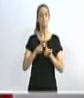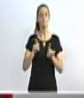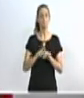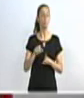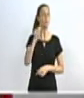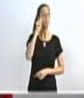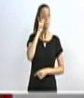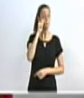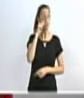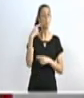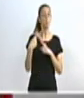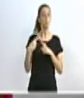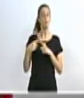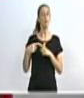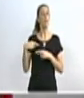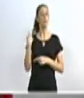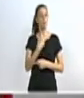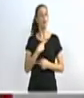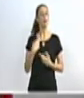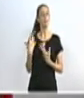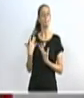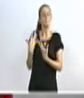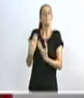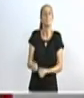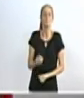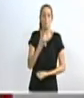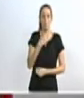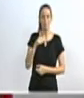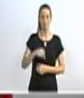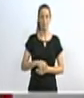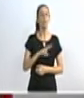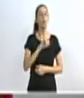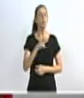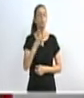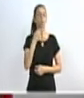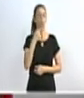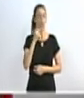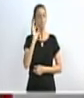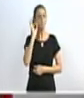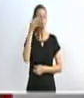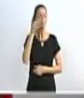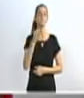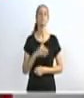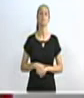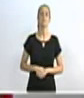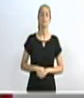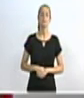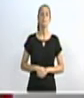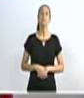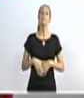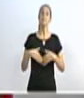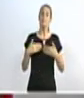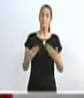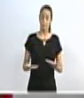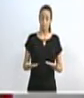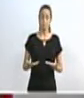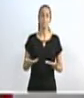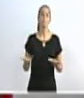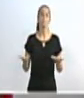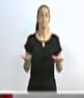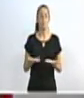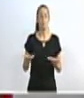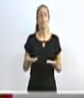pela acolhida nessa casa. Vou ser bem breve. Primeiramente, eu queria só prestar conta, como foi me pedido, sobre o que a gente vai